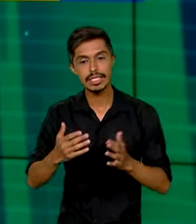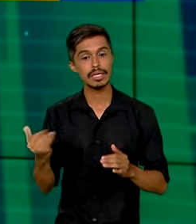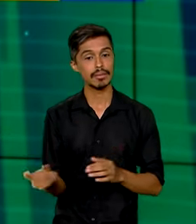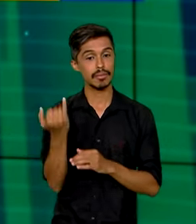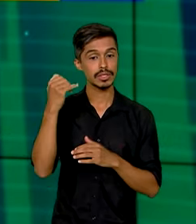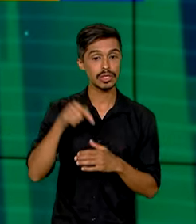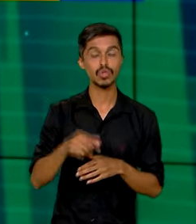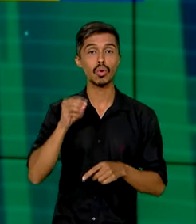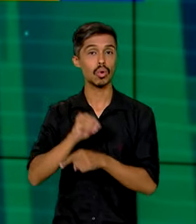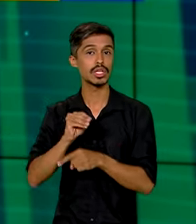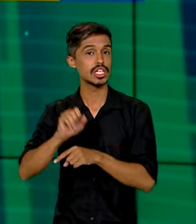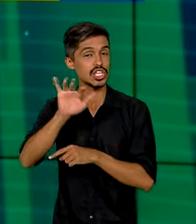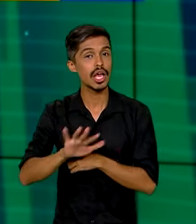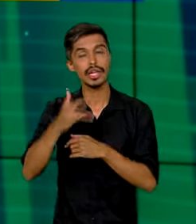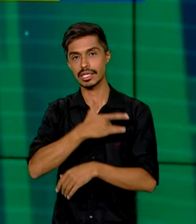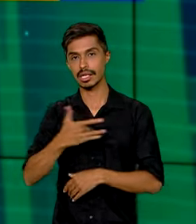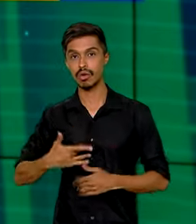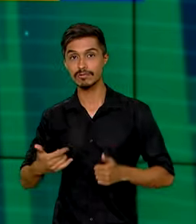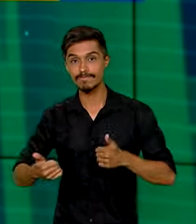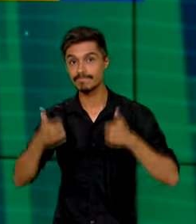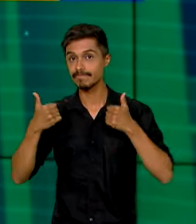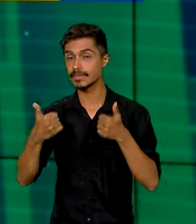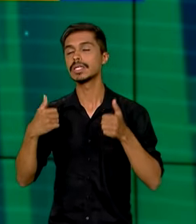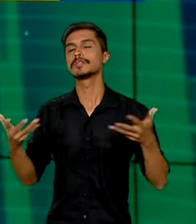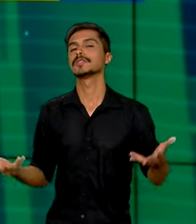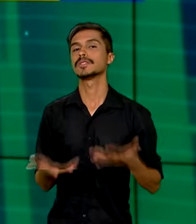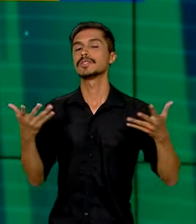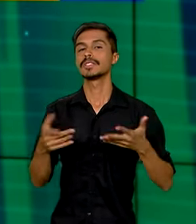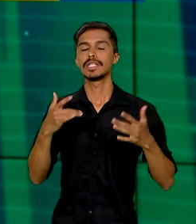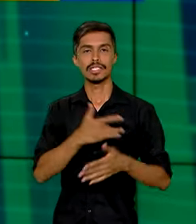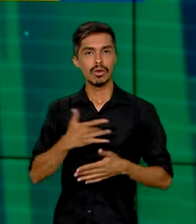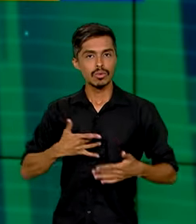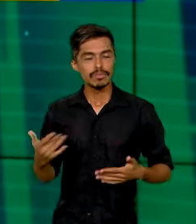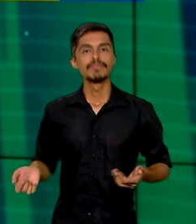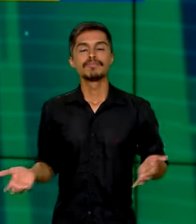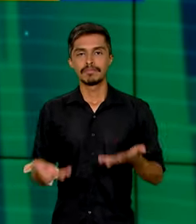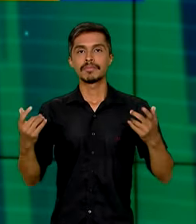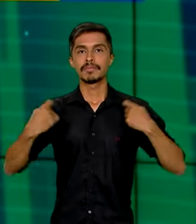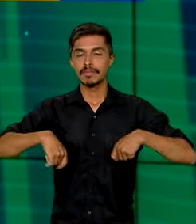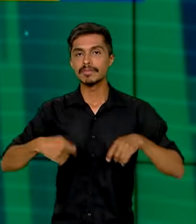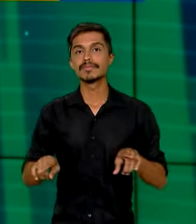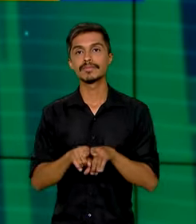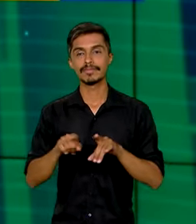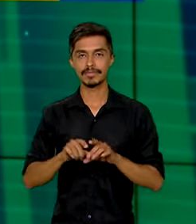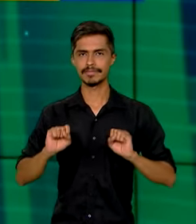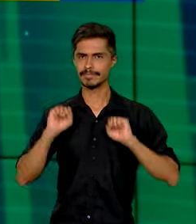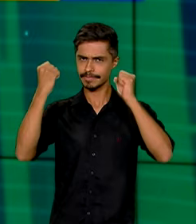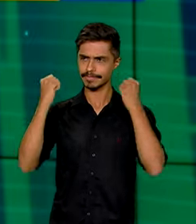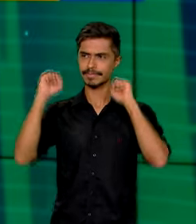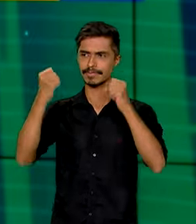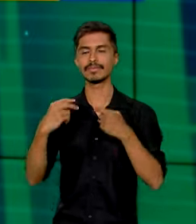do cuidado geral com a sua saúde, da promoção da saúde, da prática de exercícios,